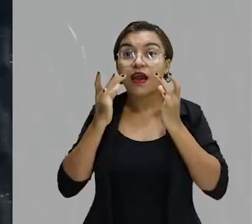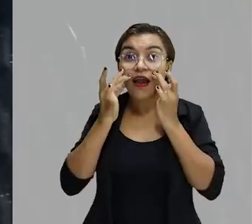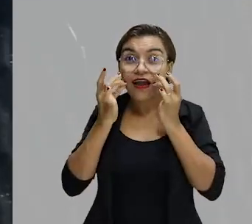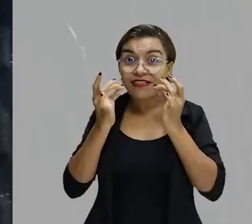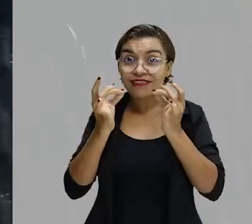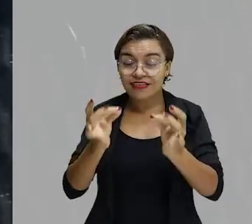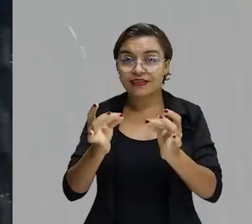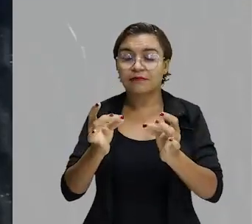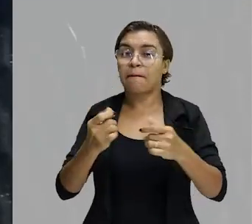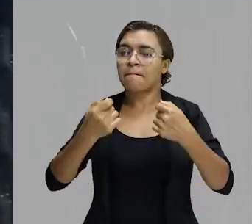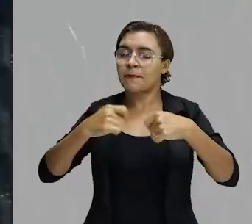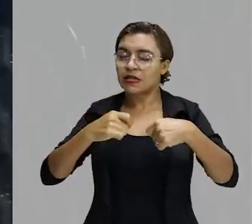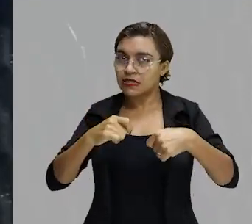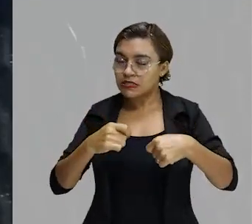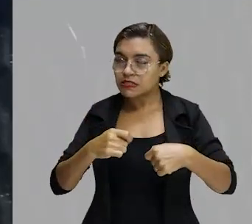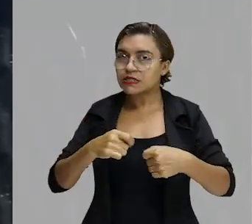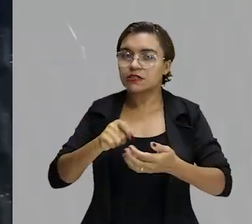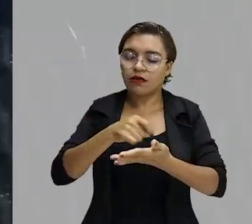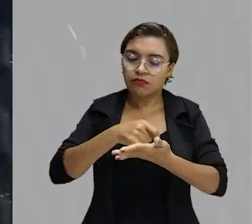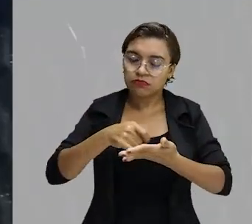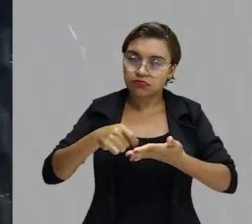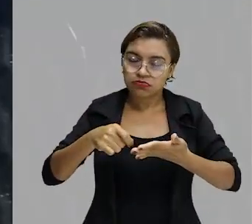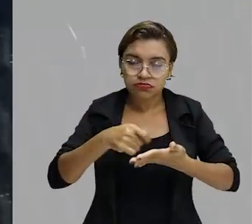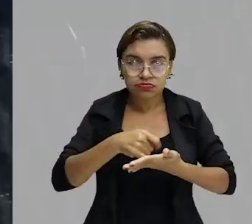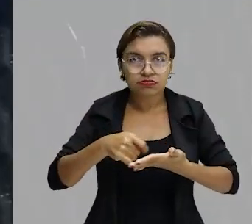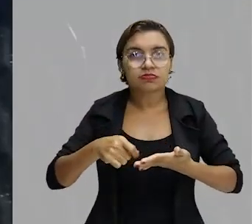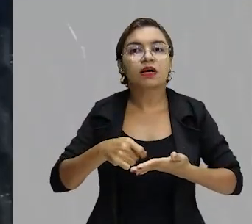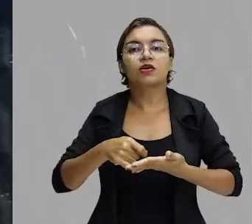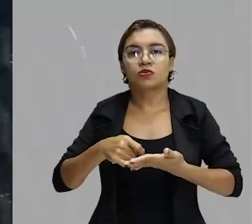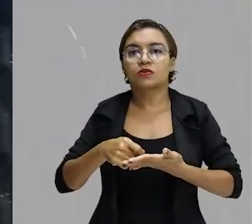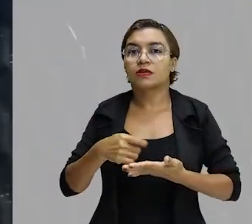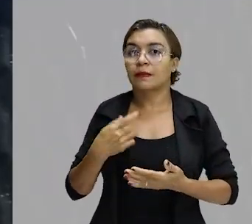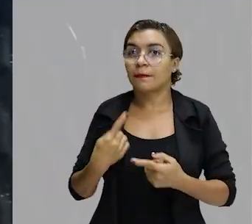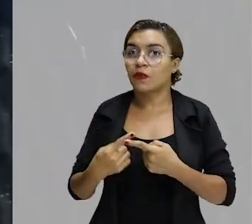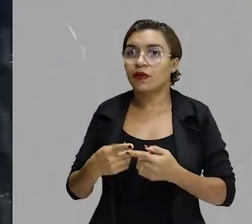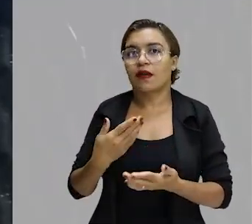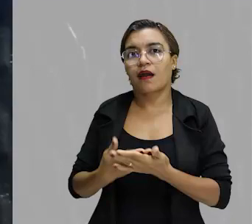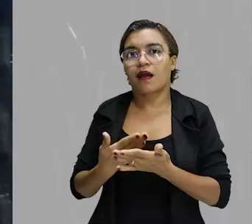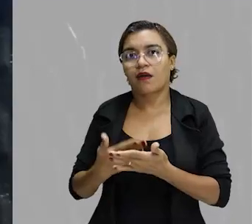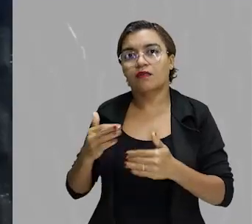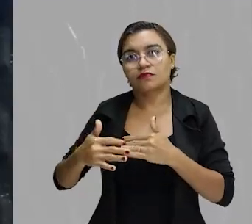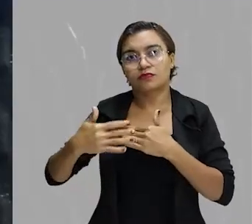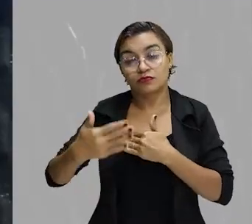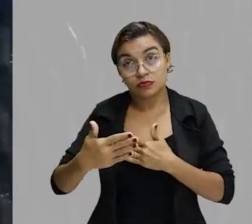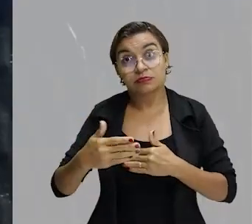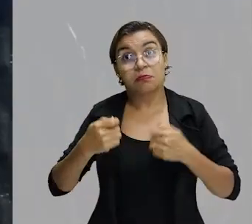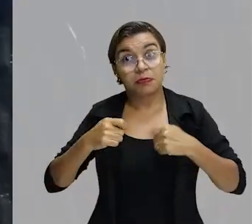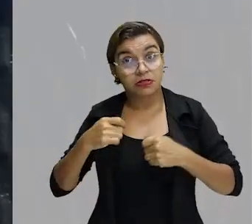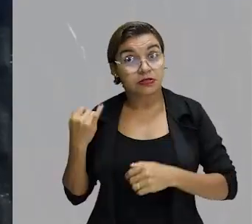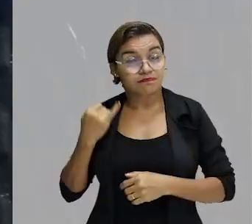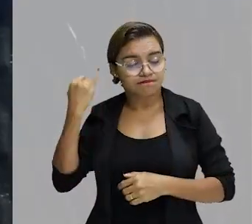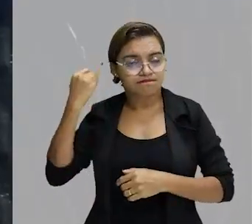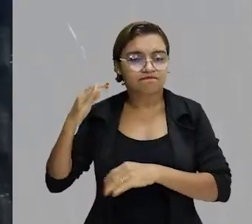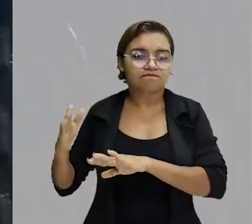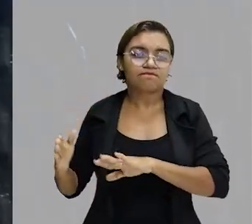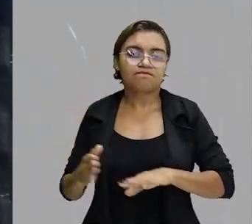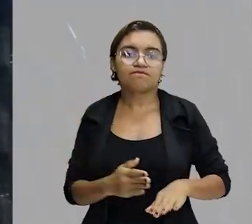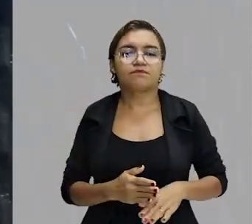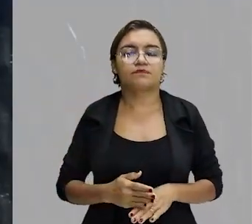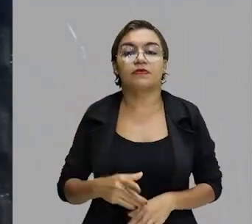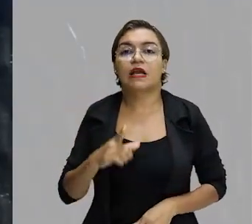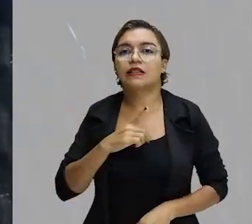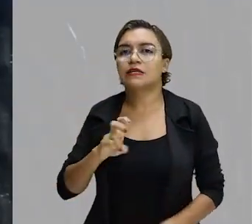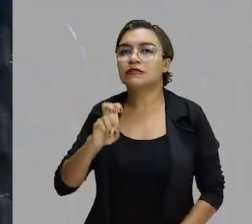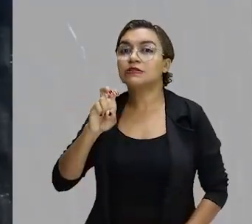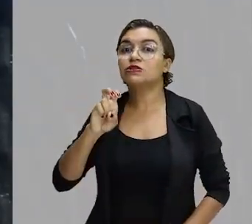também, anota tudo que for para anotar, para você não se perder nas aulas que virão, ok? Então vamos lá. Essa aula está dividida em 5